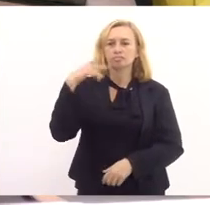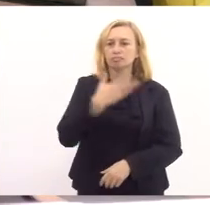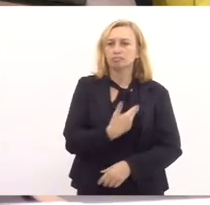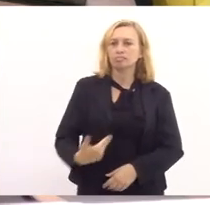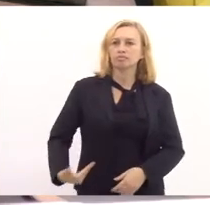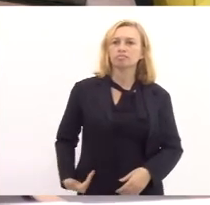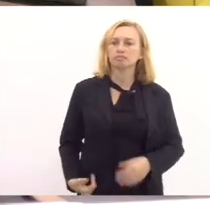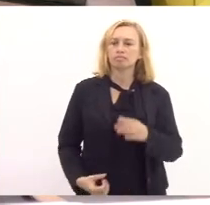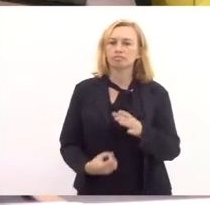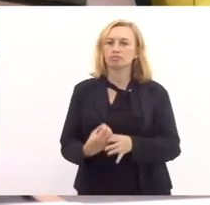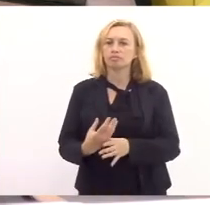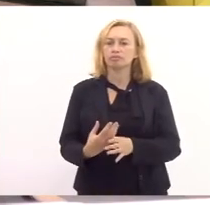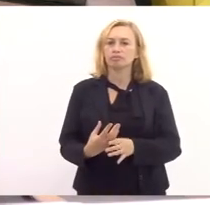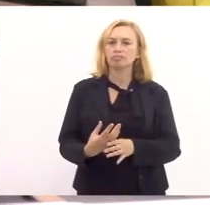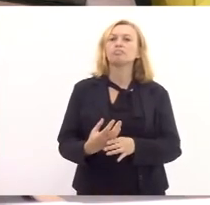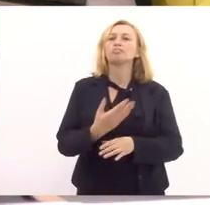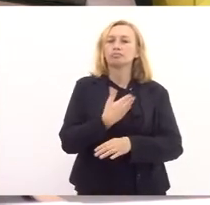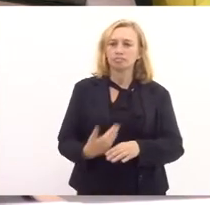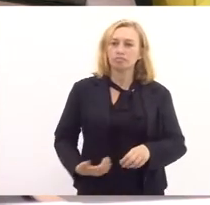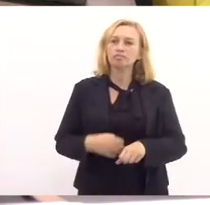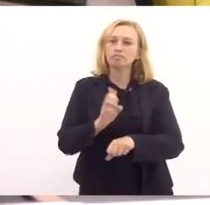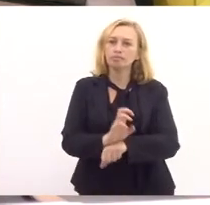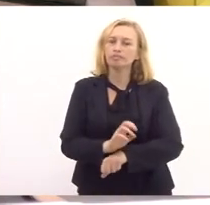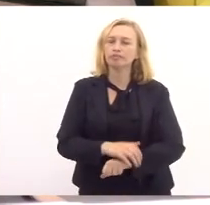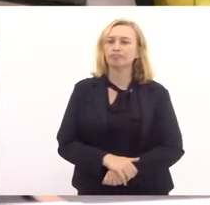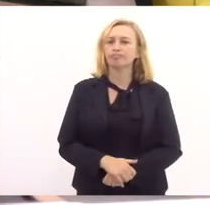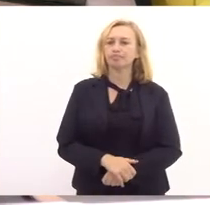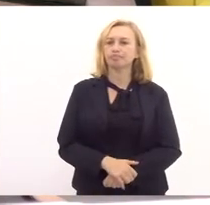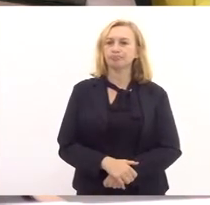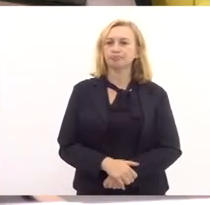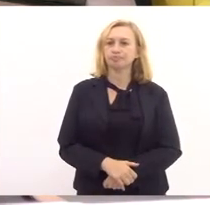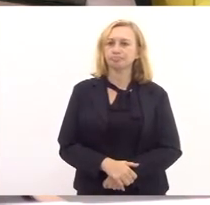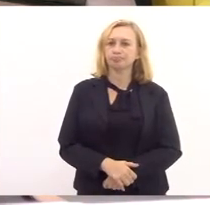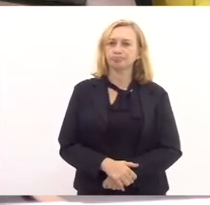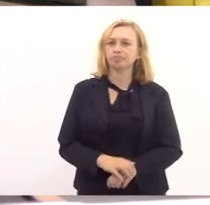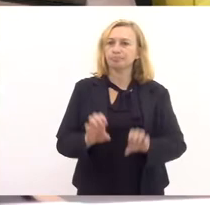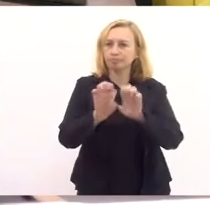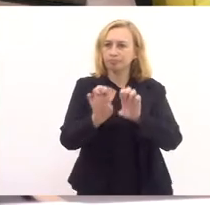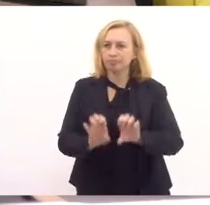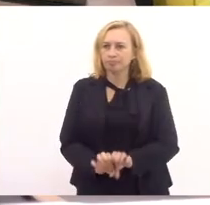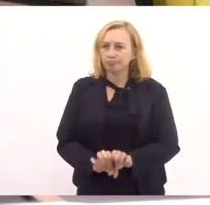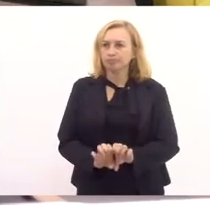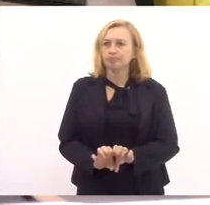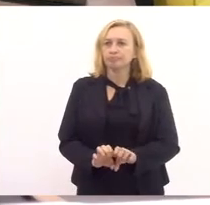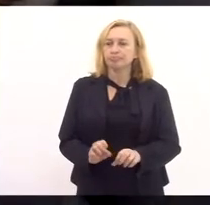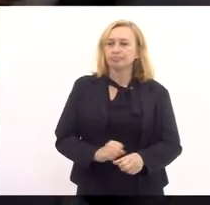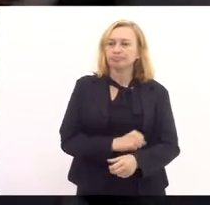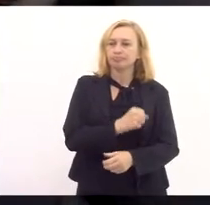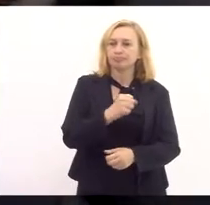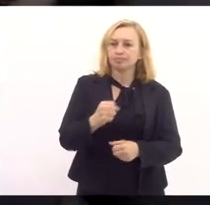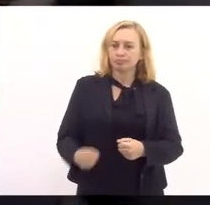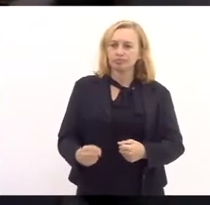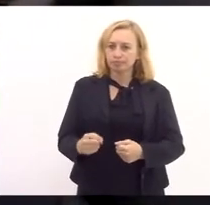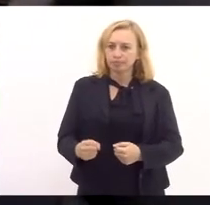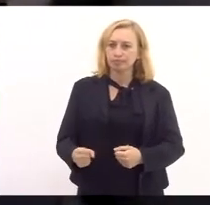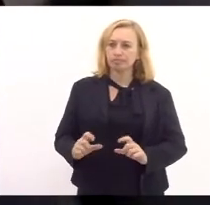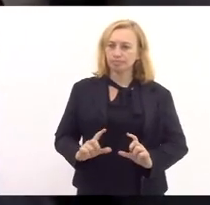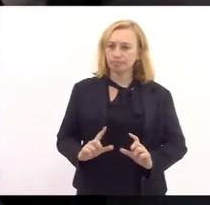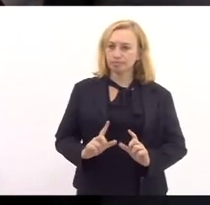estabelecidas pelo Estado, pelo governo do Estado. Então, é a estrutura pela qual o poder público manifesta aí